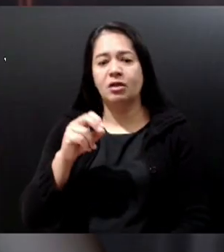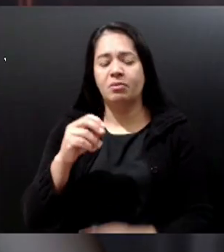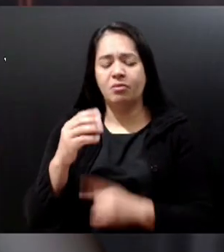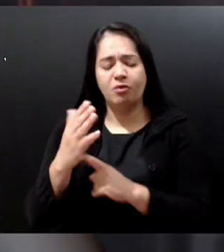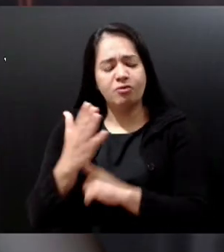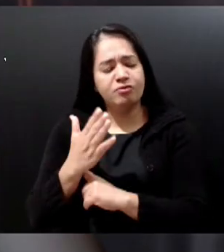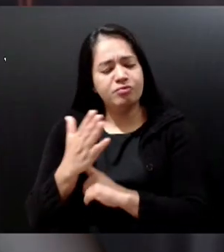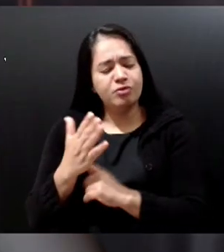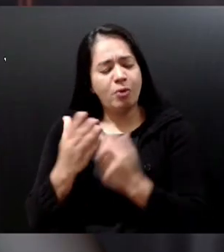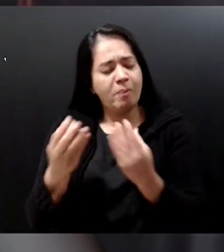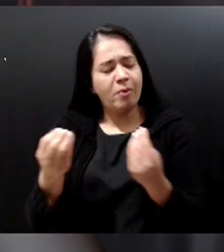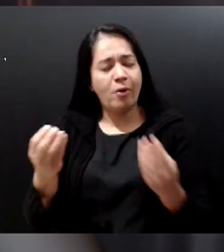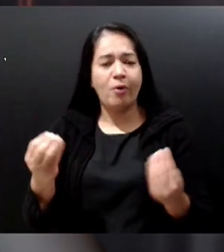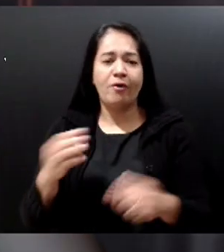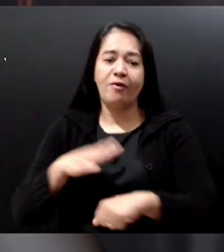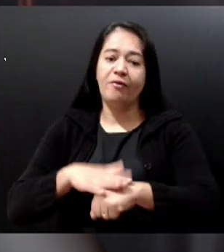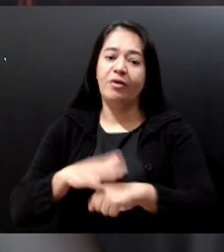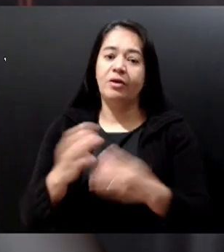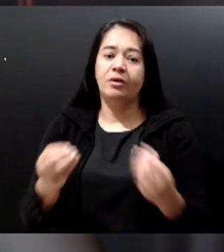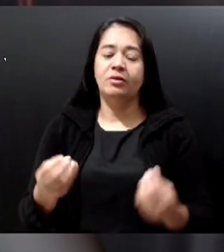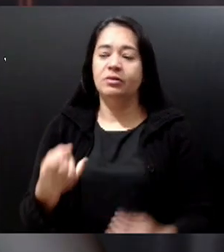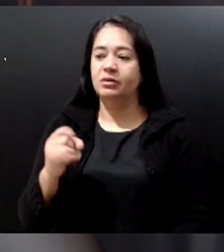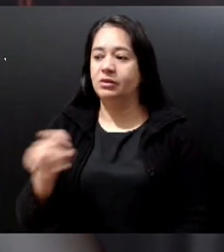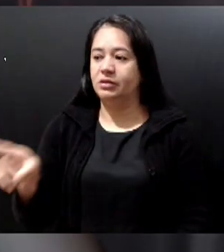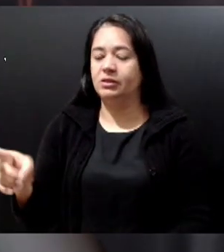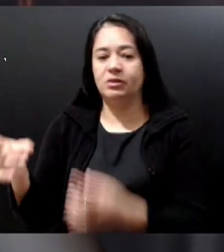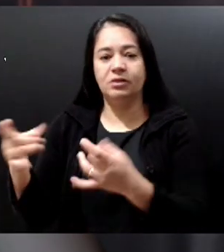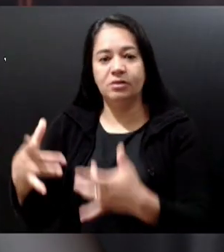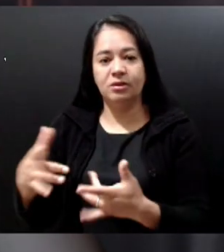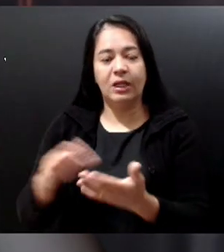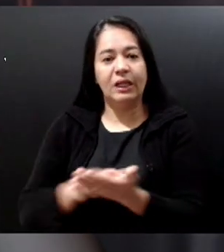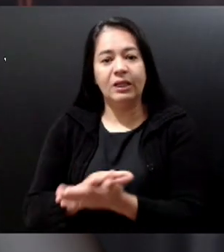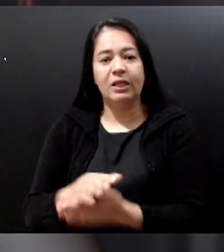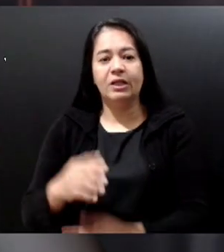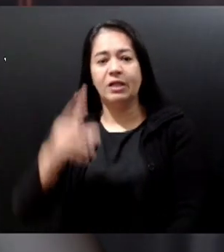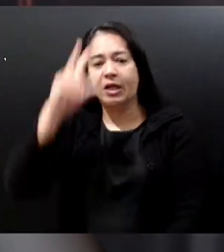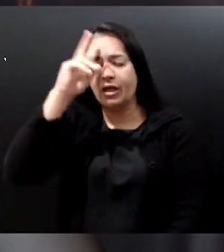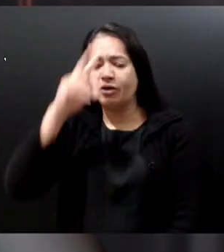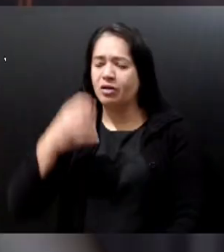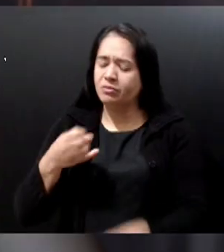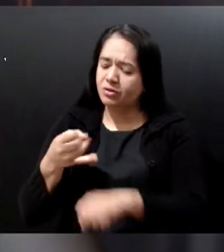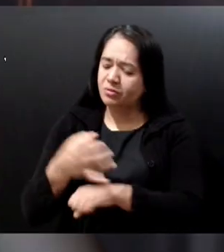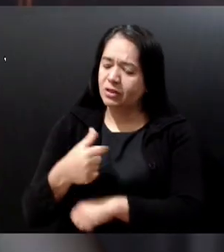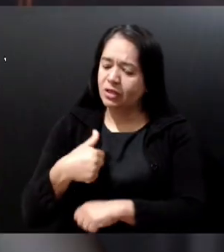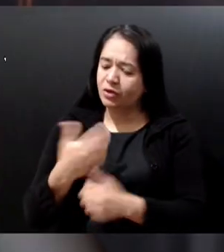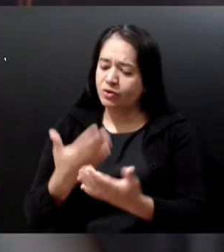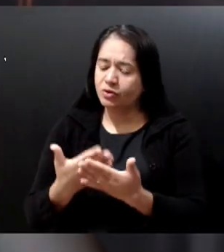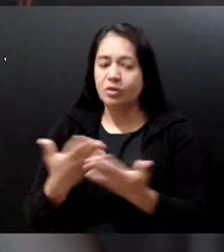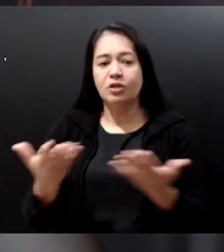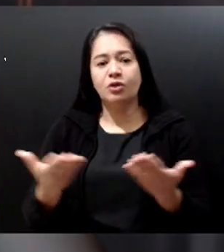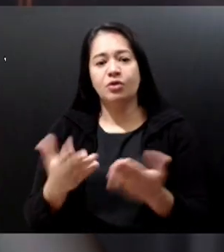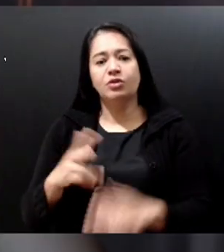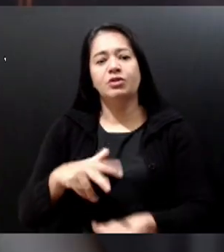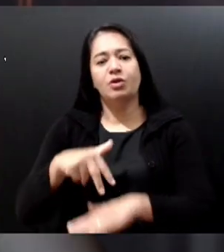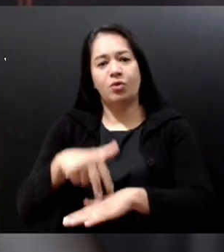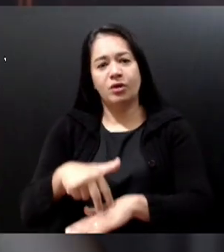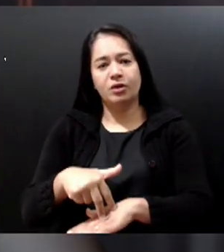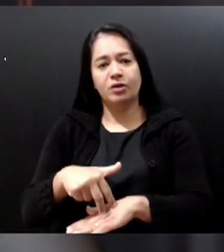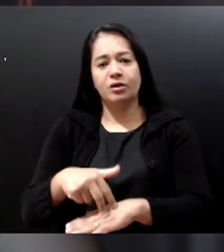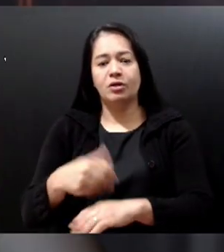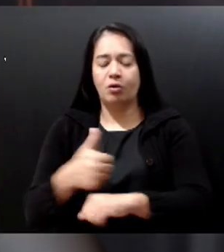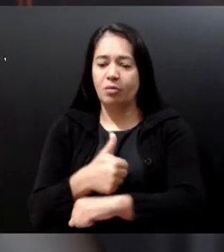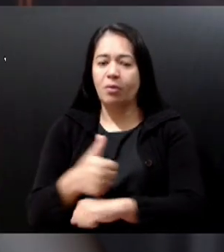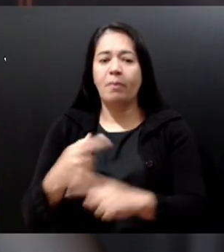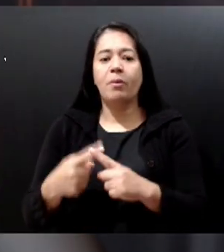né, se não fosse por eles", eu me lembro das madrugadas, eu estudando e hoje estou aqui, né, com uma profissão, porque os meus